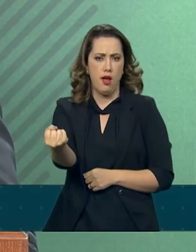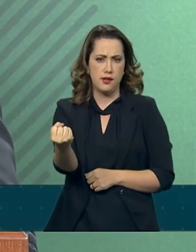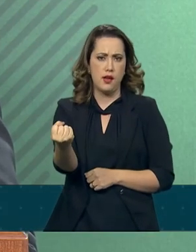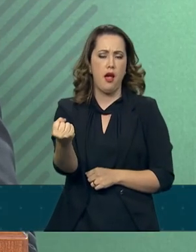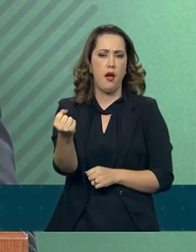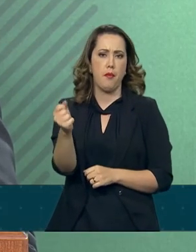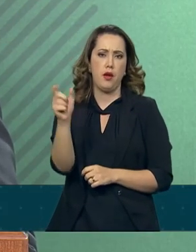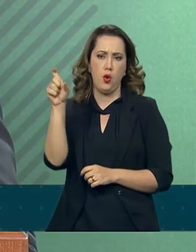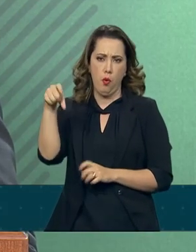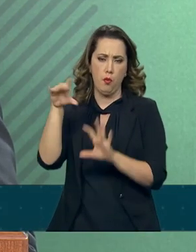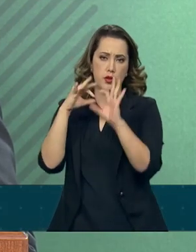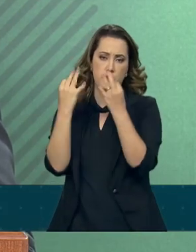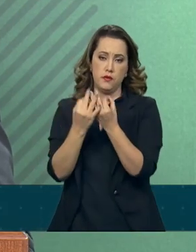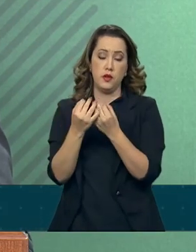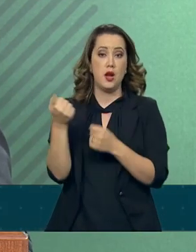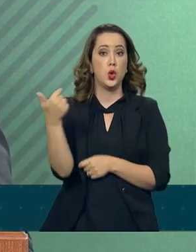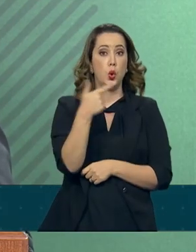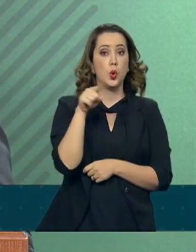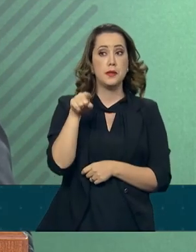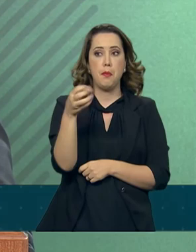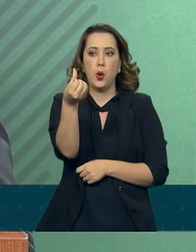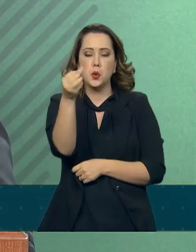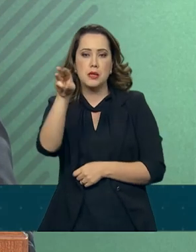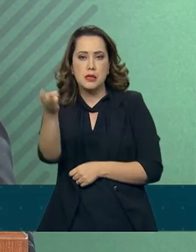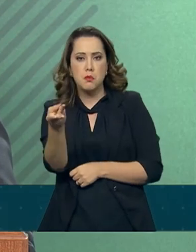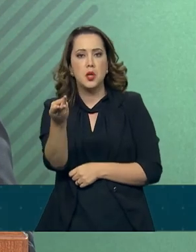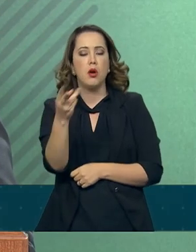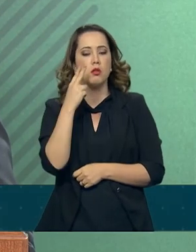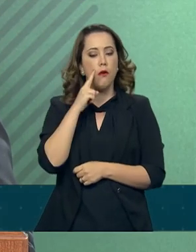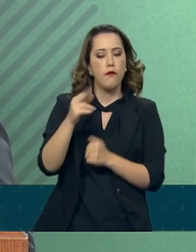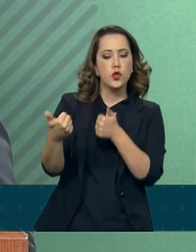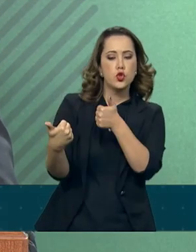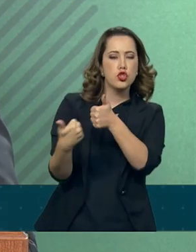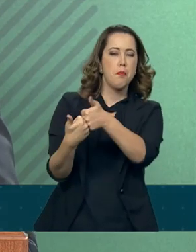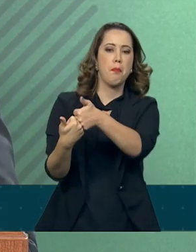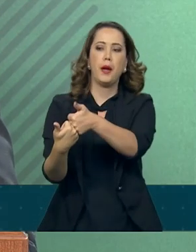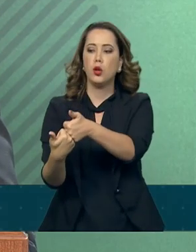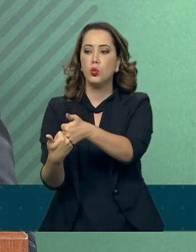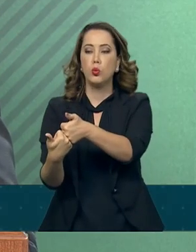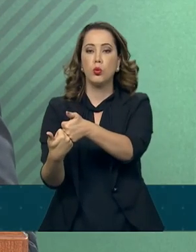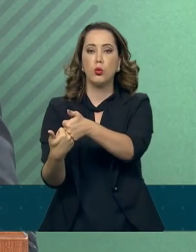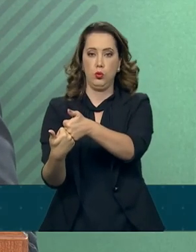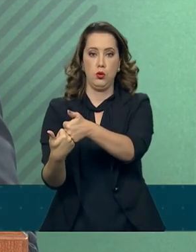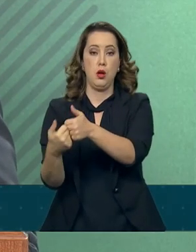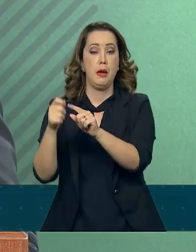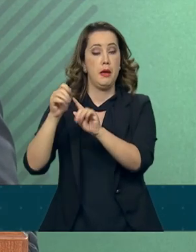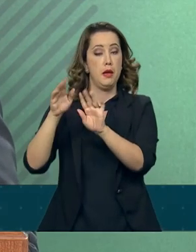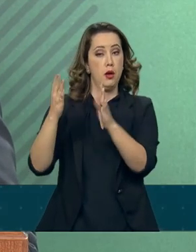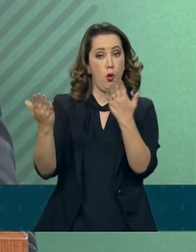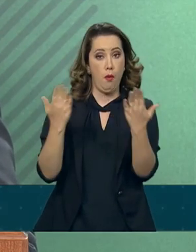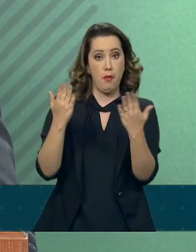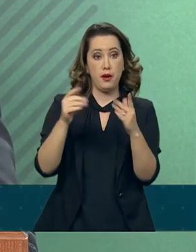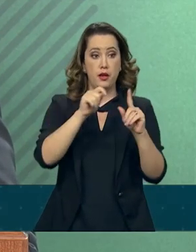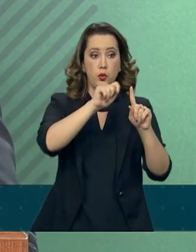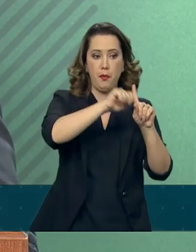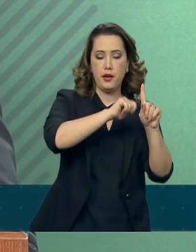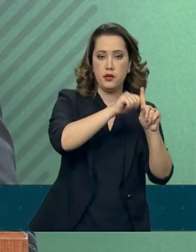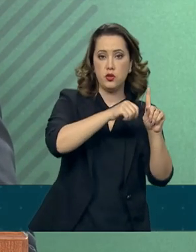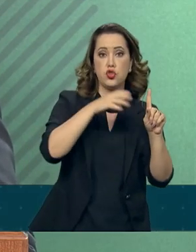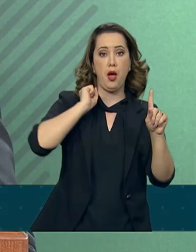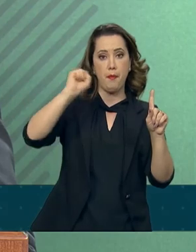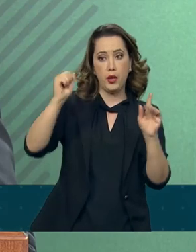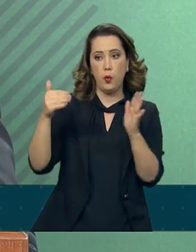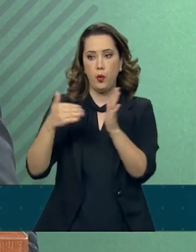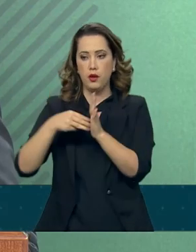12 pontos 6 milhões foram acompanhados entre os meses de abril e maio